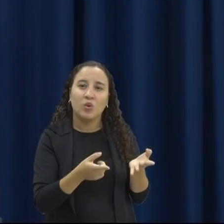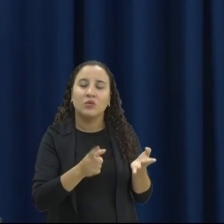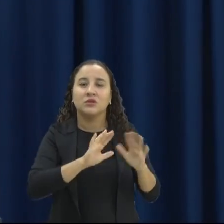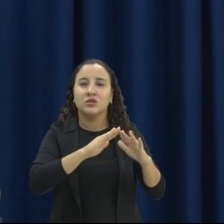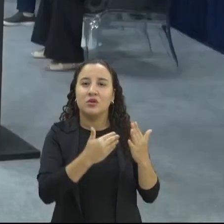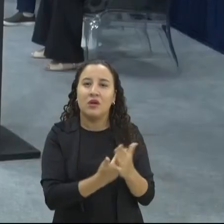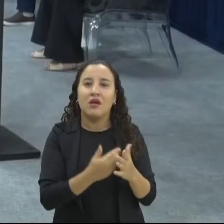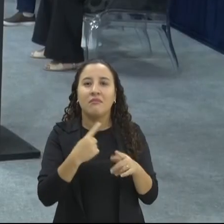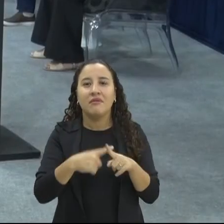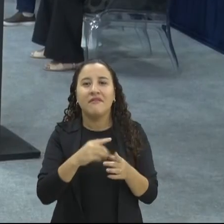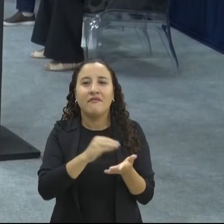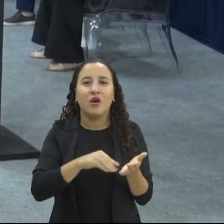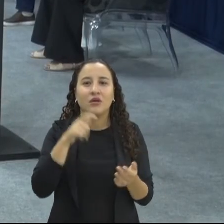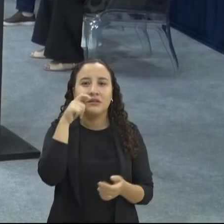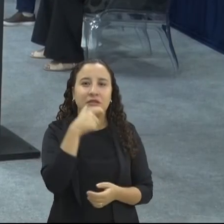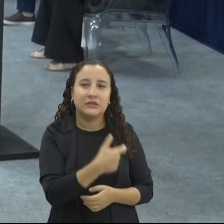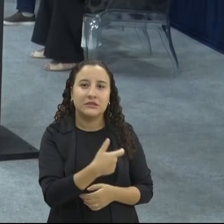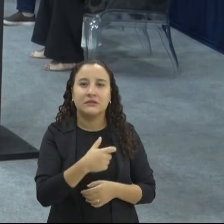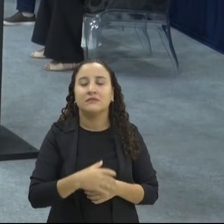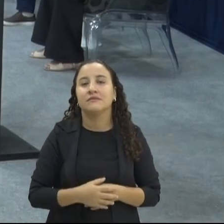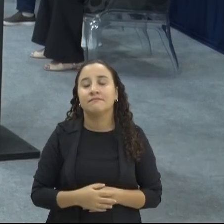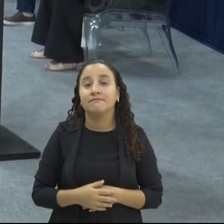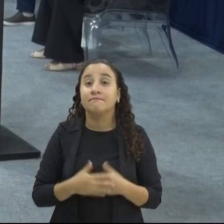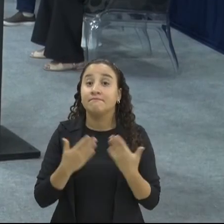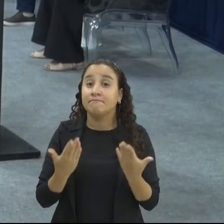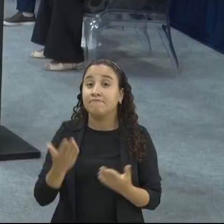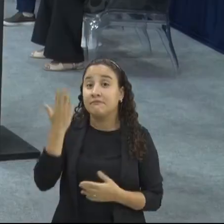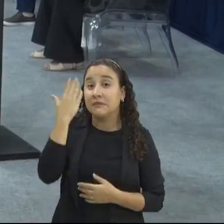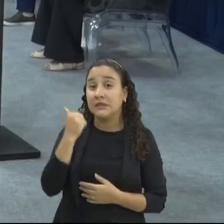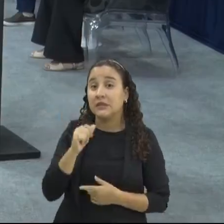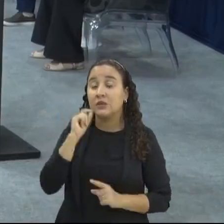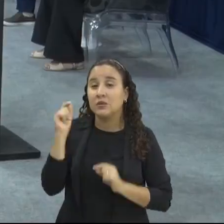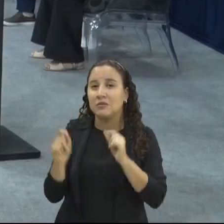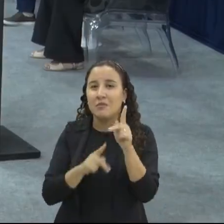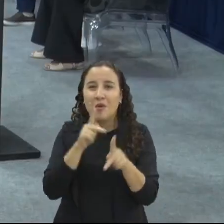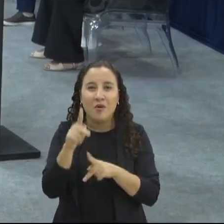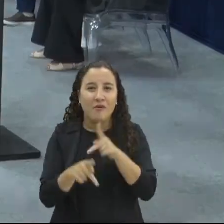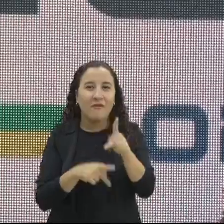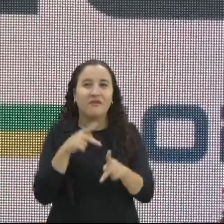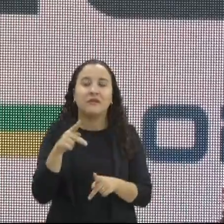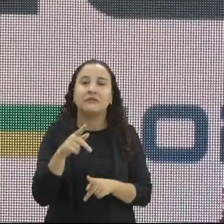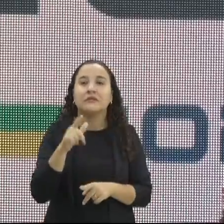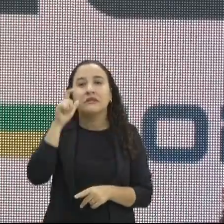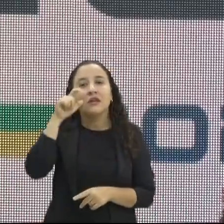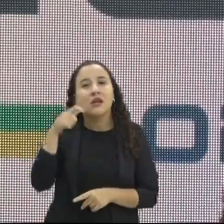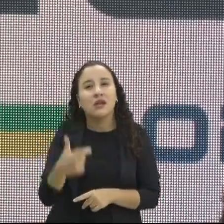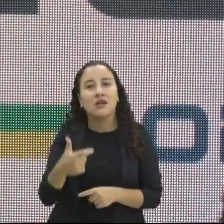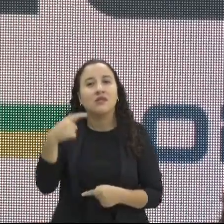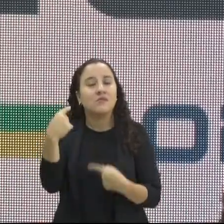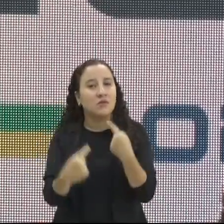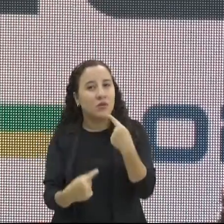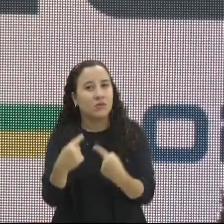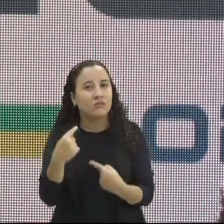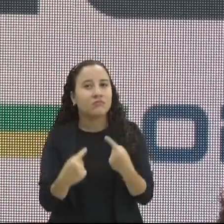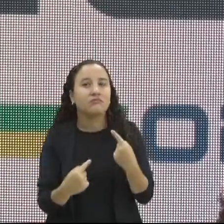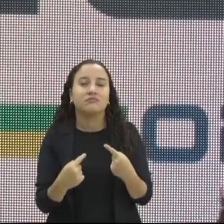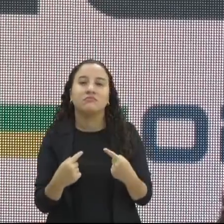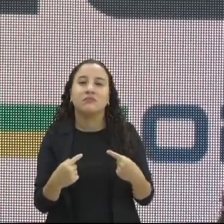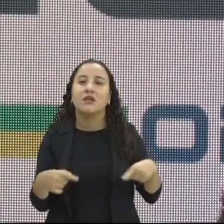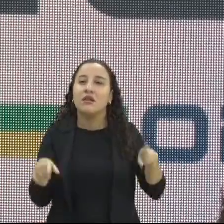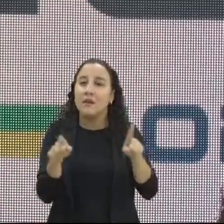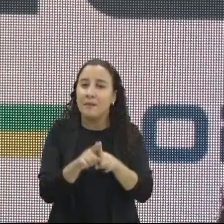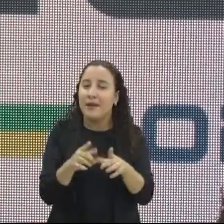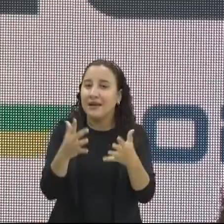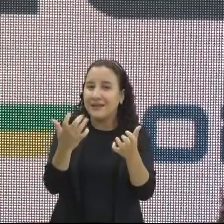escolares. Muito obrigado, candidato. E é muito bom saber que o nosso povo de Teresina se interessa por política e quer realmente